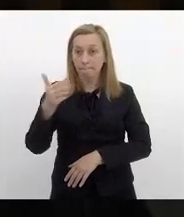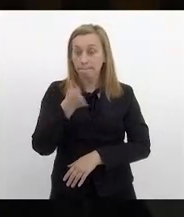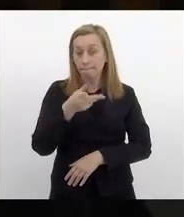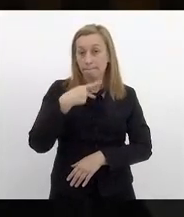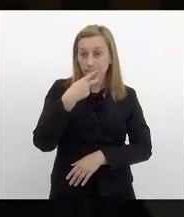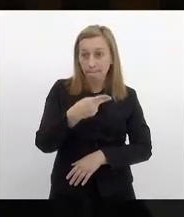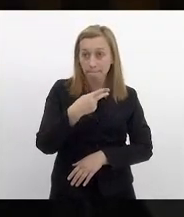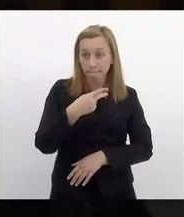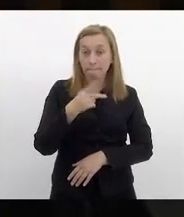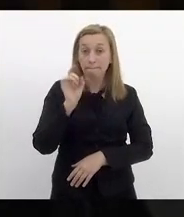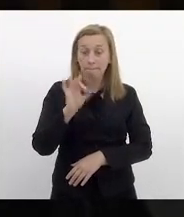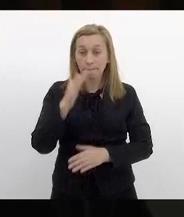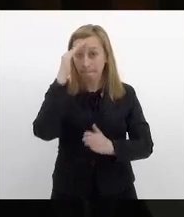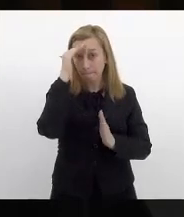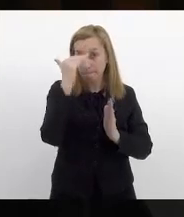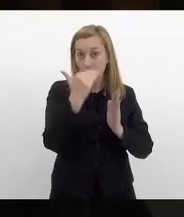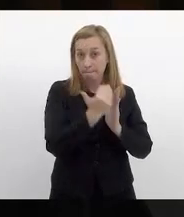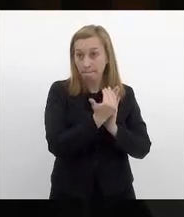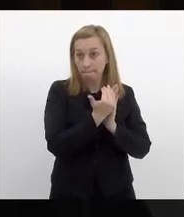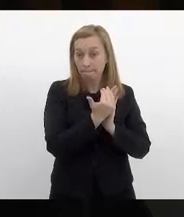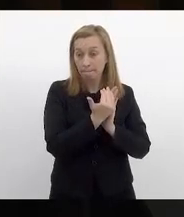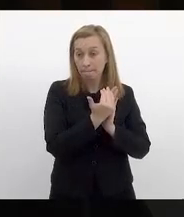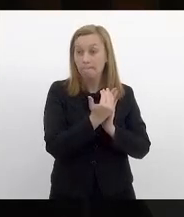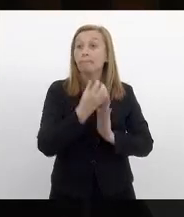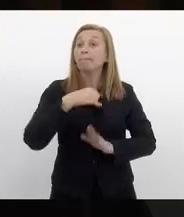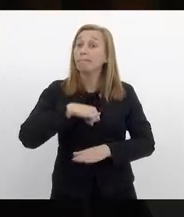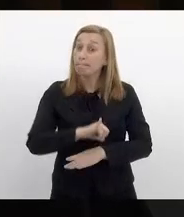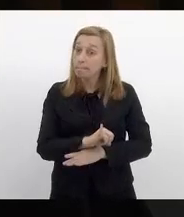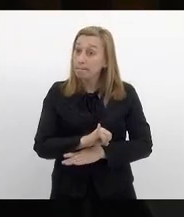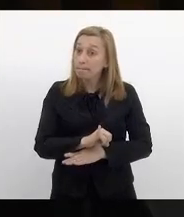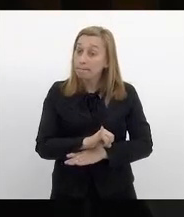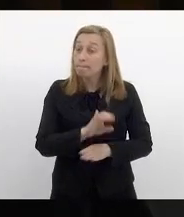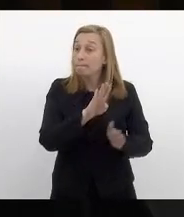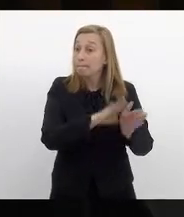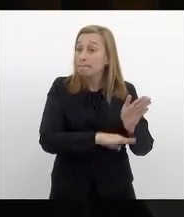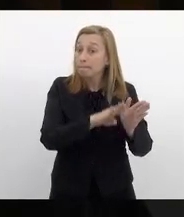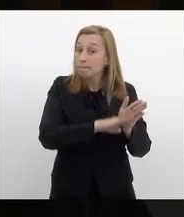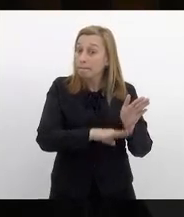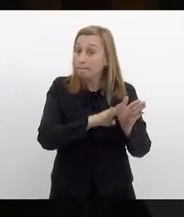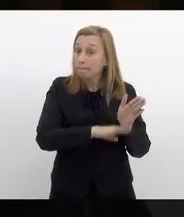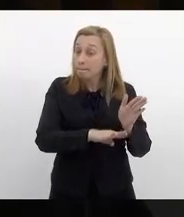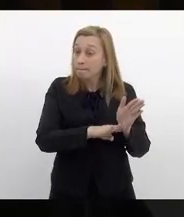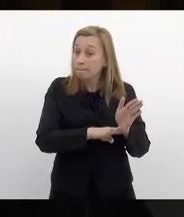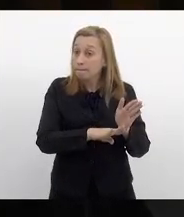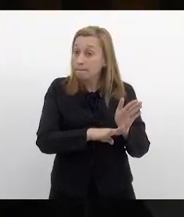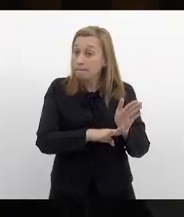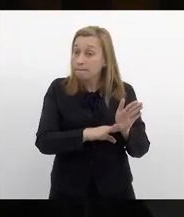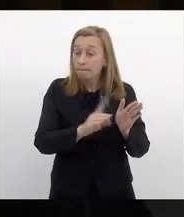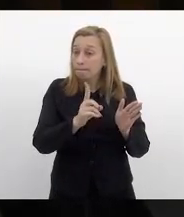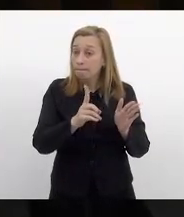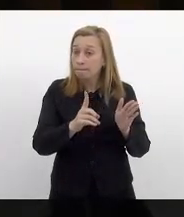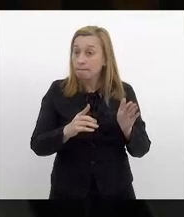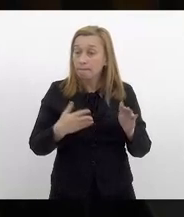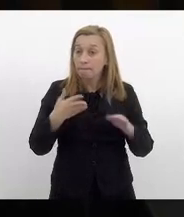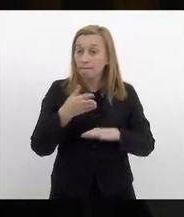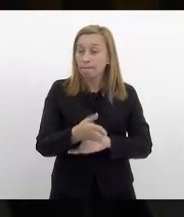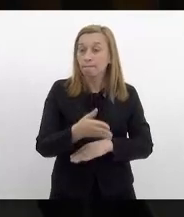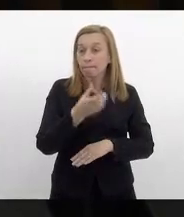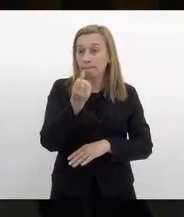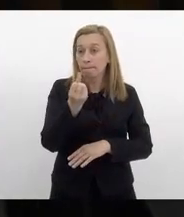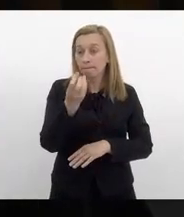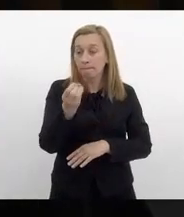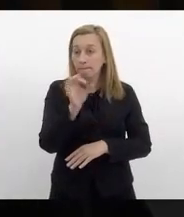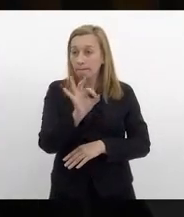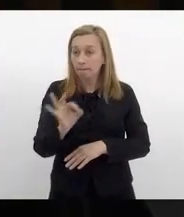que ele só vai cumprir isso se o gasto de pessoal não ultrapassar 60%